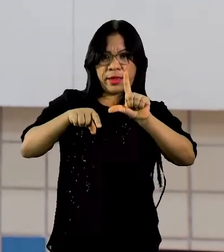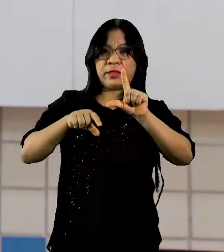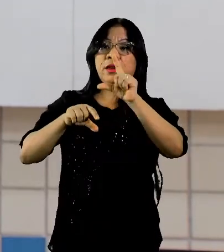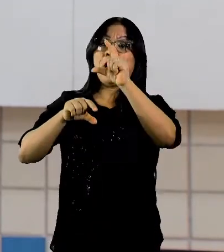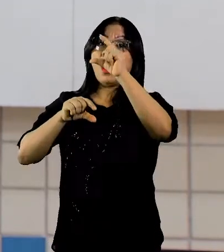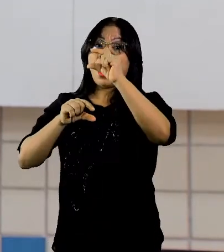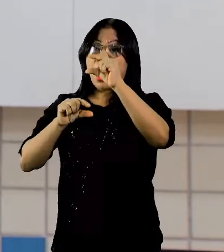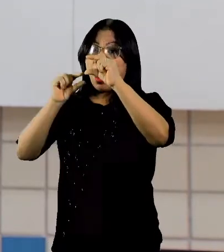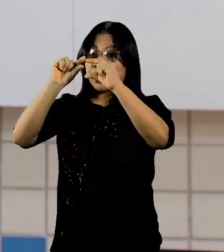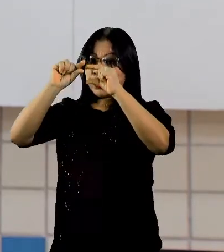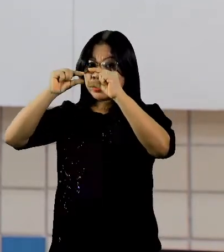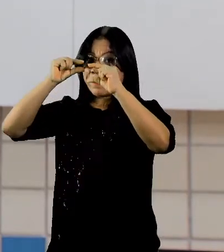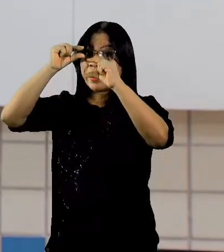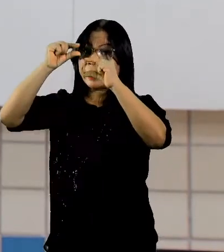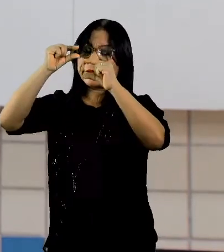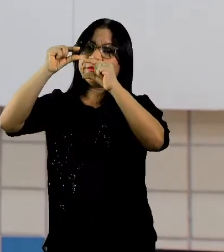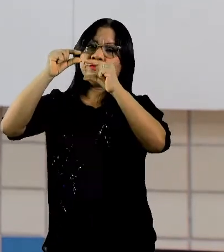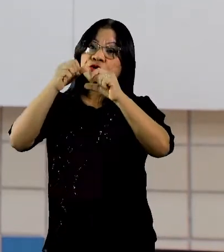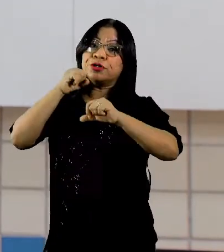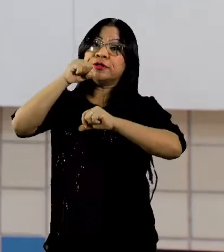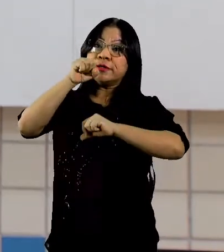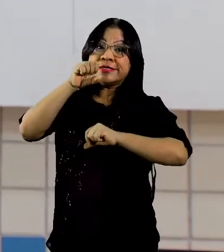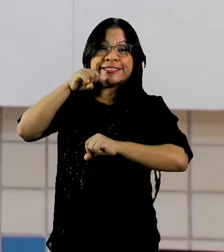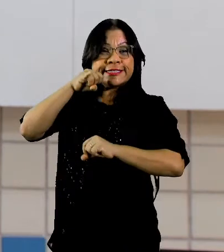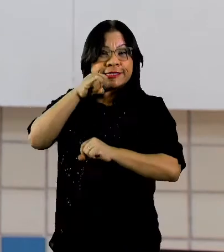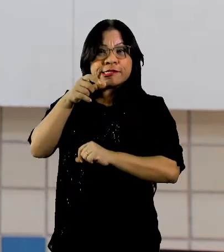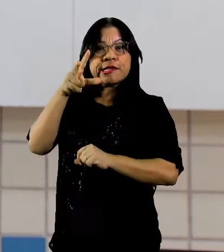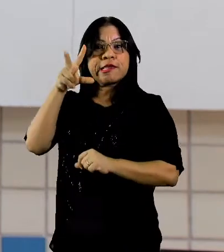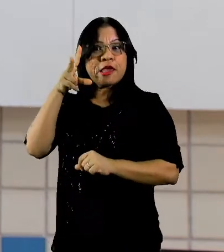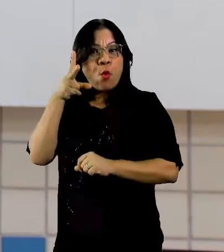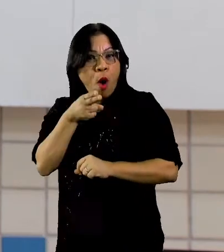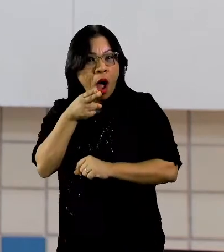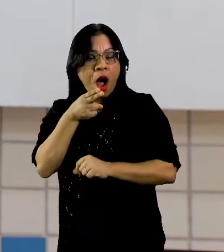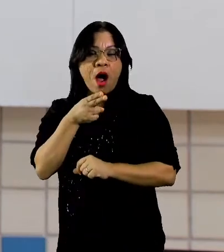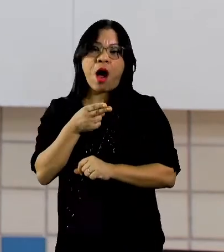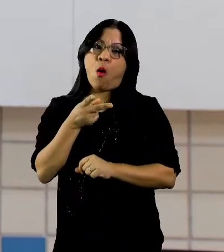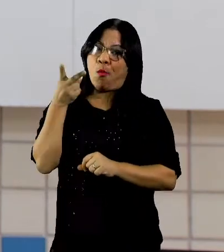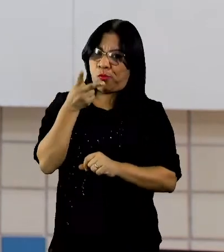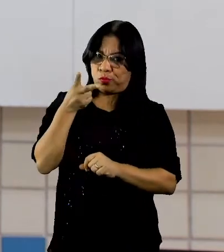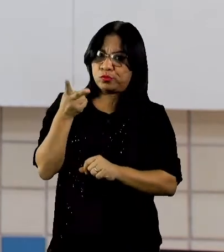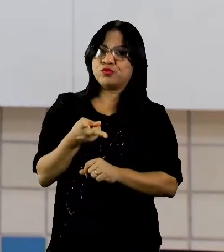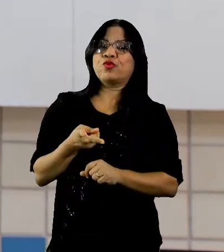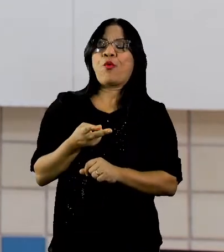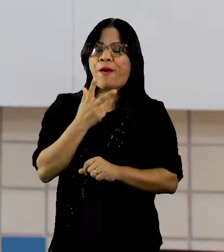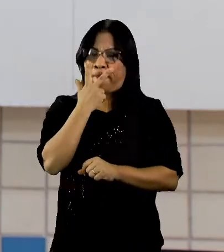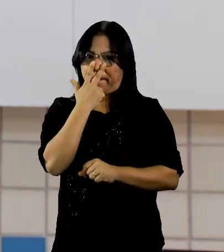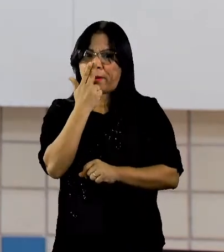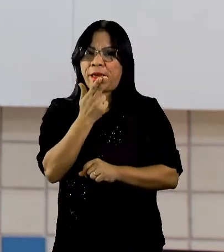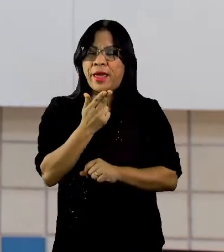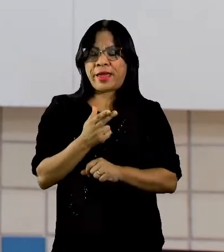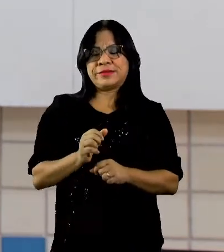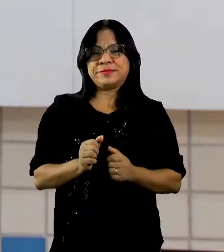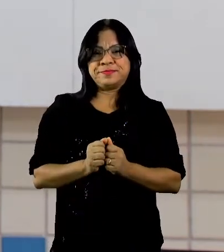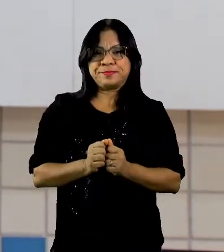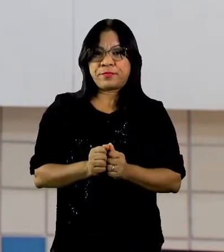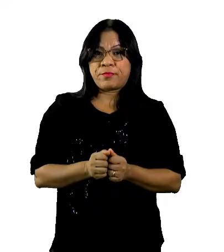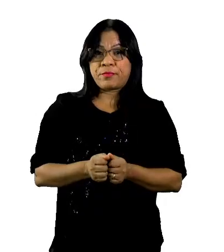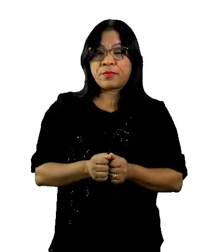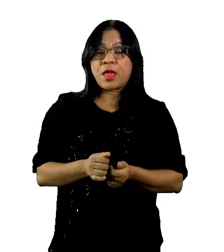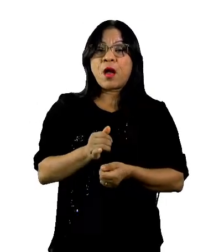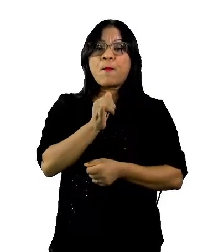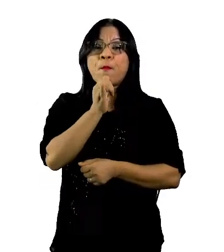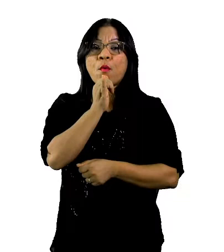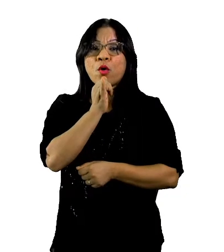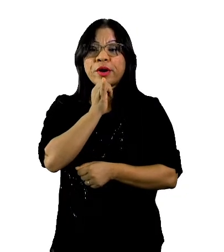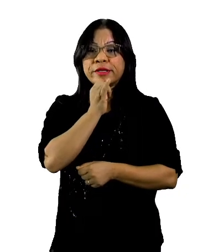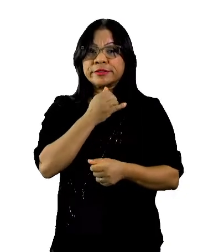os expoentes correspondentes são iguais, esses monômios, então, serão semelhantes. Vamos ver dois exemplos aqui. Olha só. Continuando na tela,